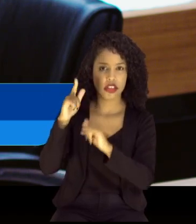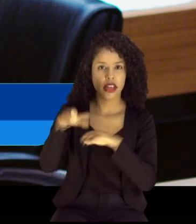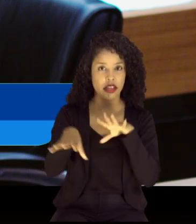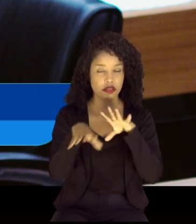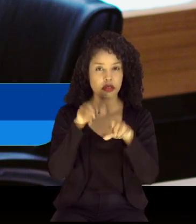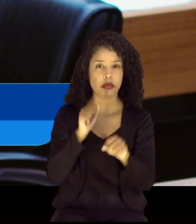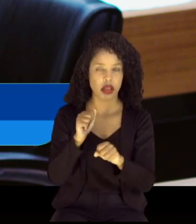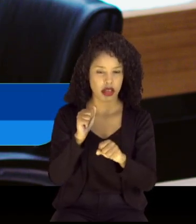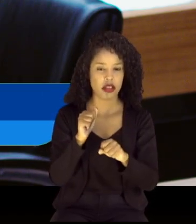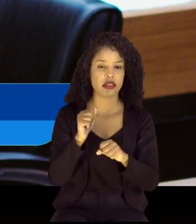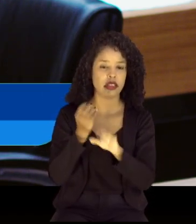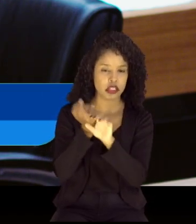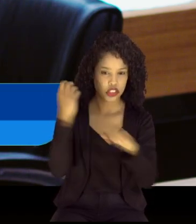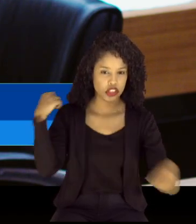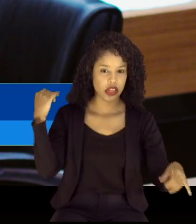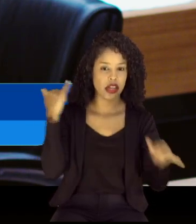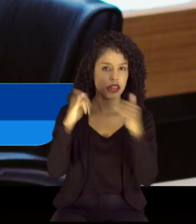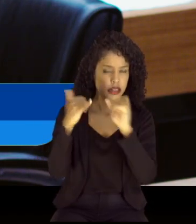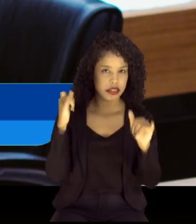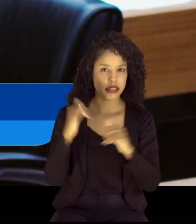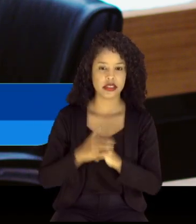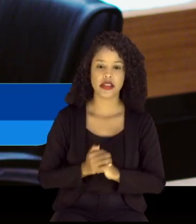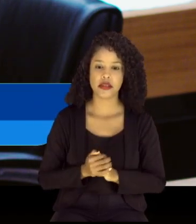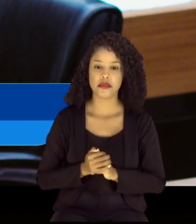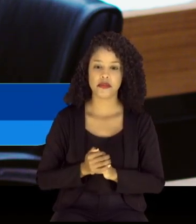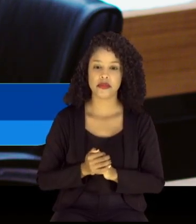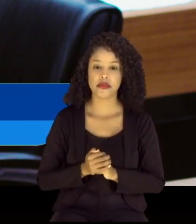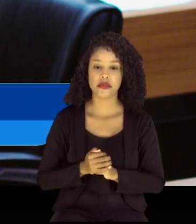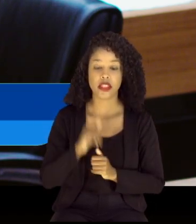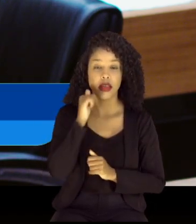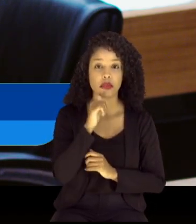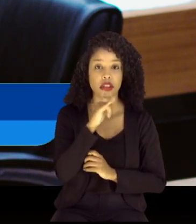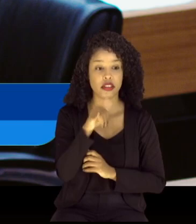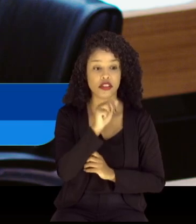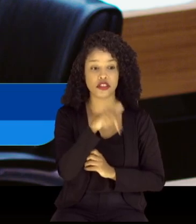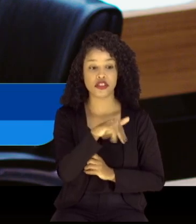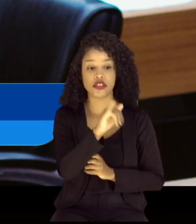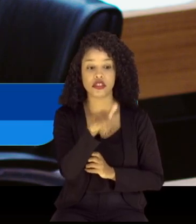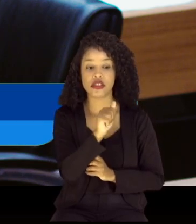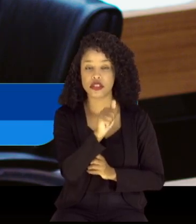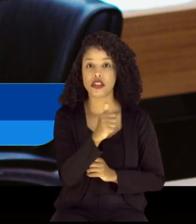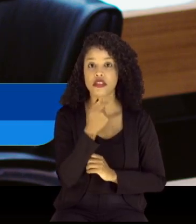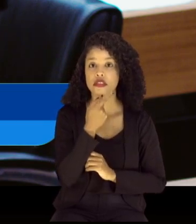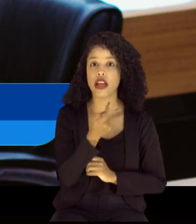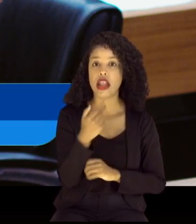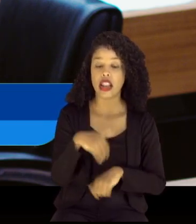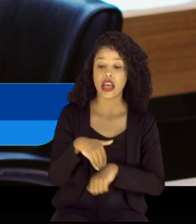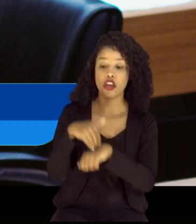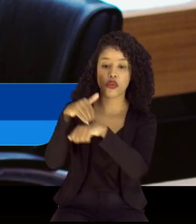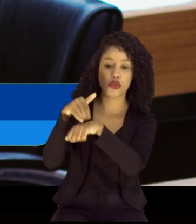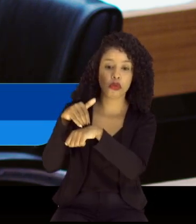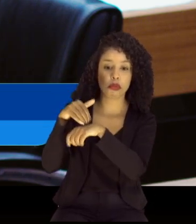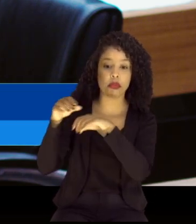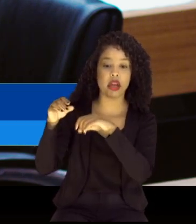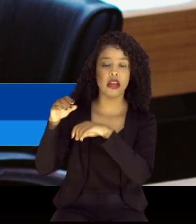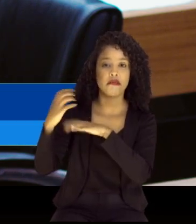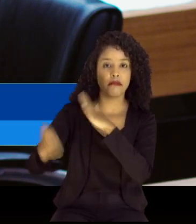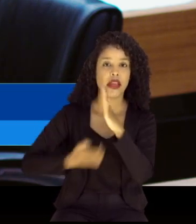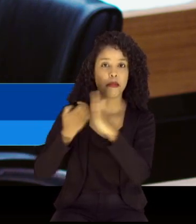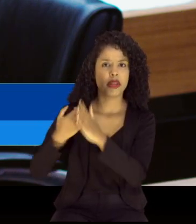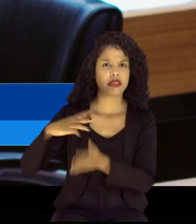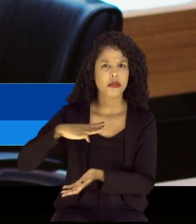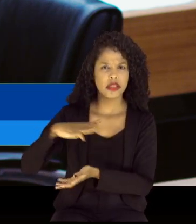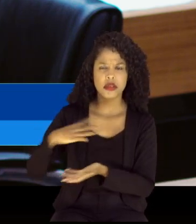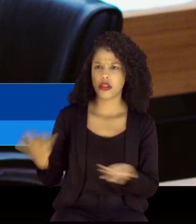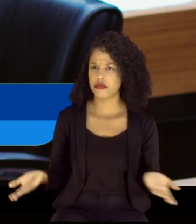que se faz, né, fala demais, a senhora Janja, foi para o seu Twitter colocar a culpa na privatização da Eletrobras. Eu